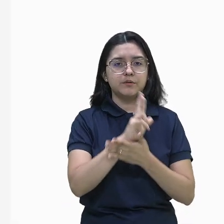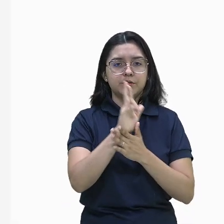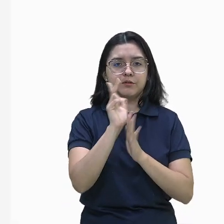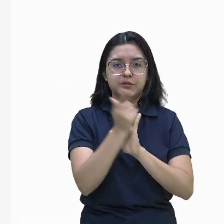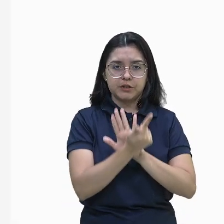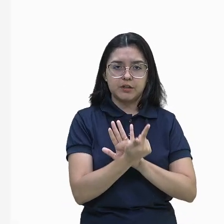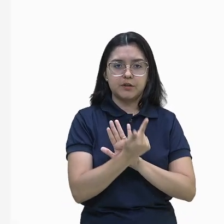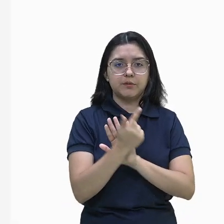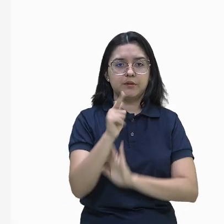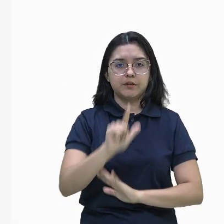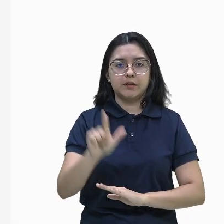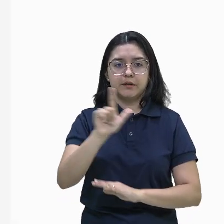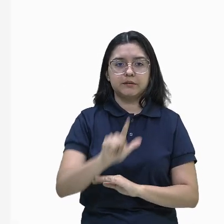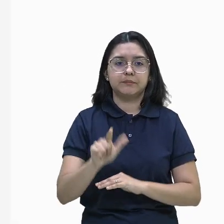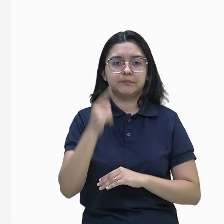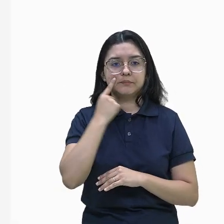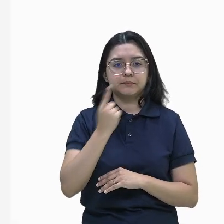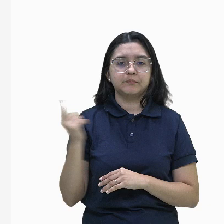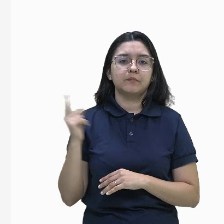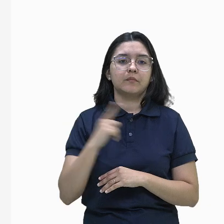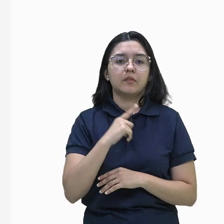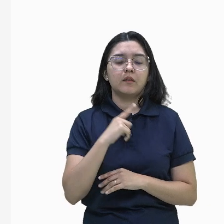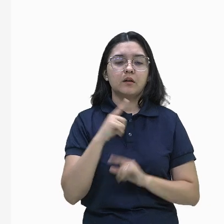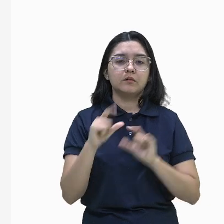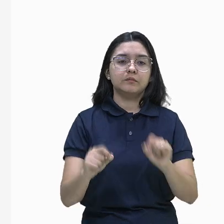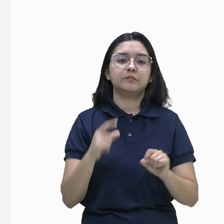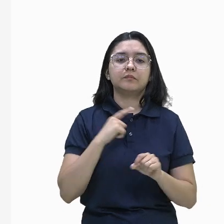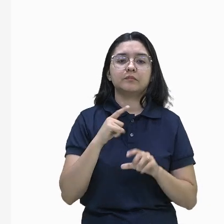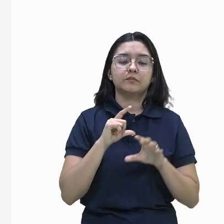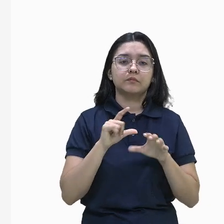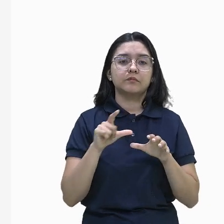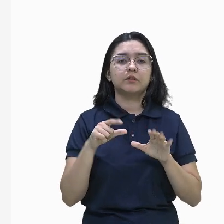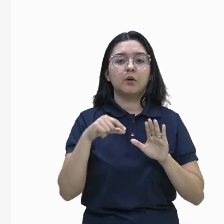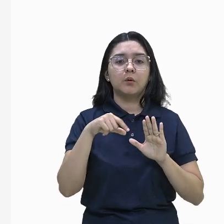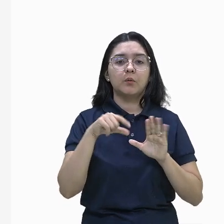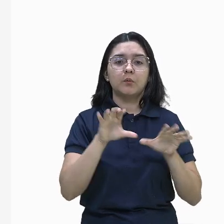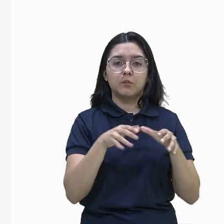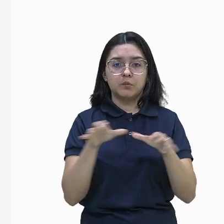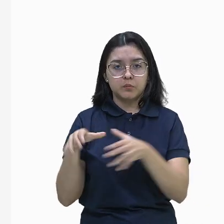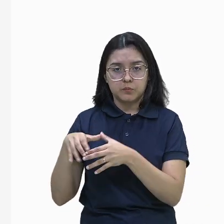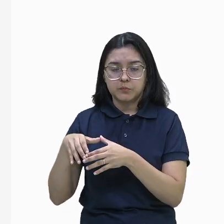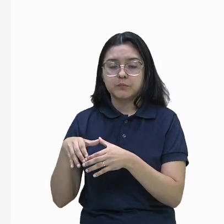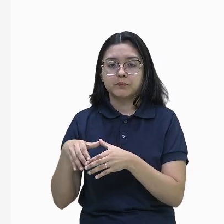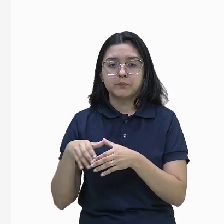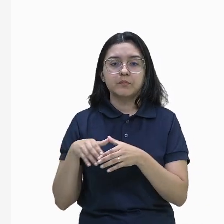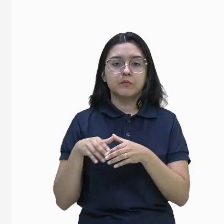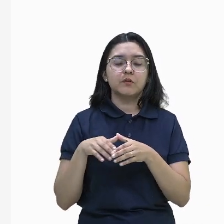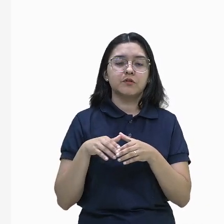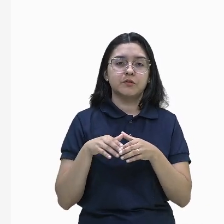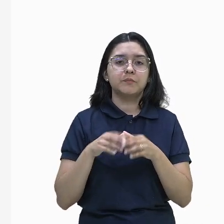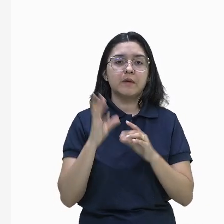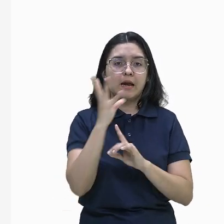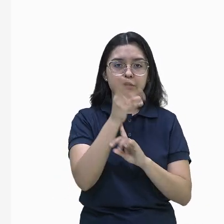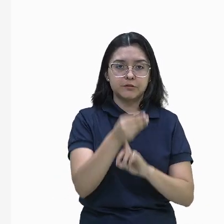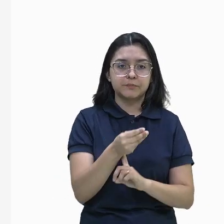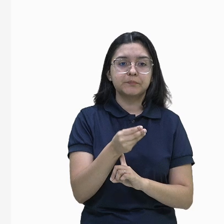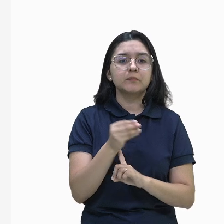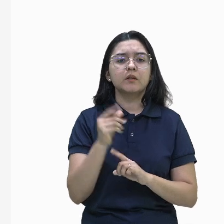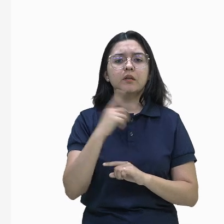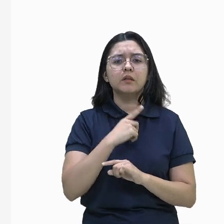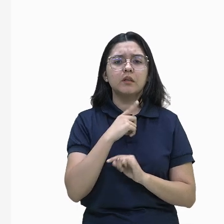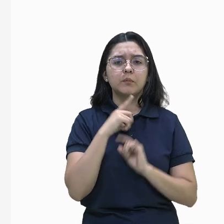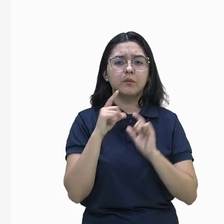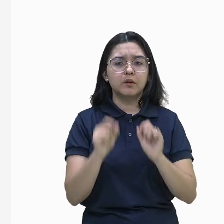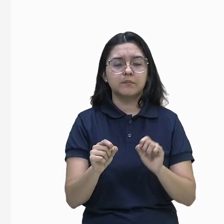Os gêneros literários são categorias ou conjuntos de obras que